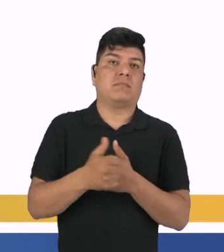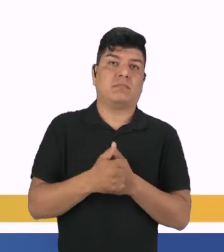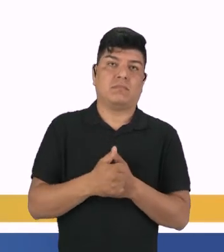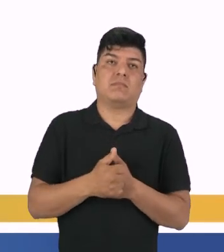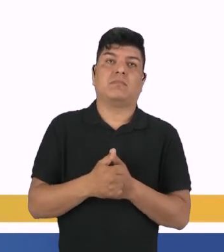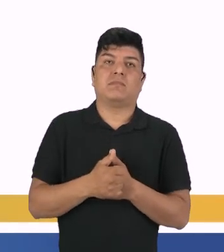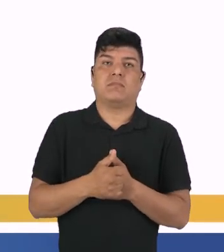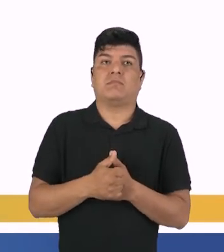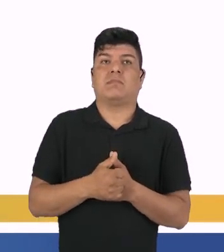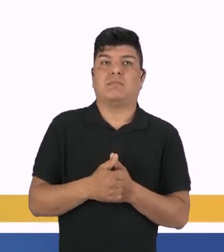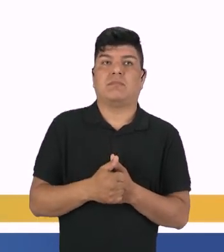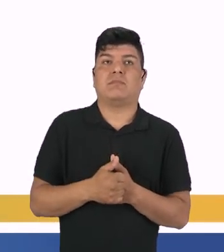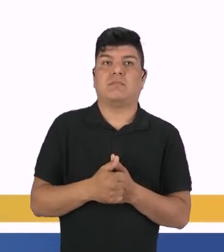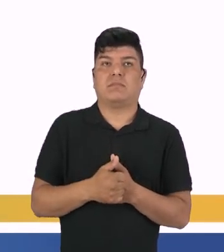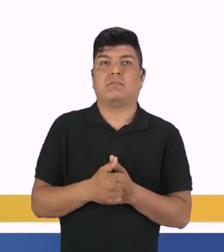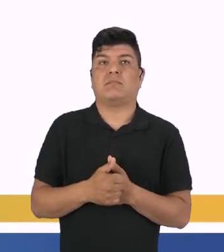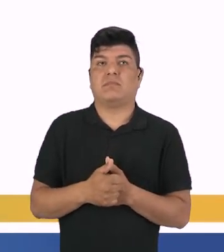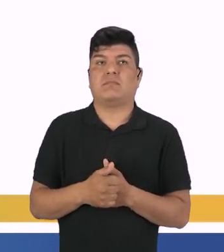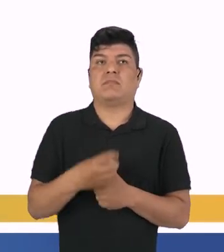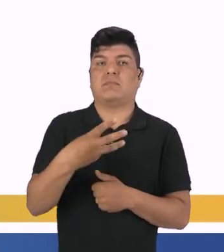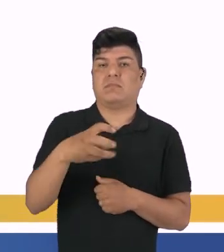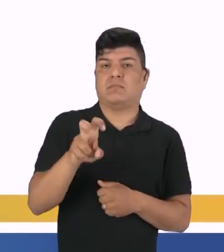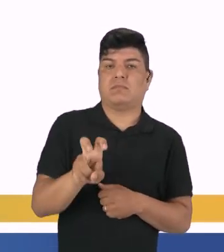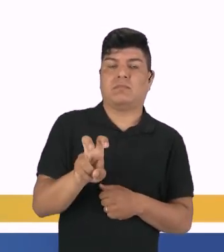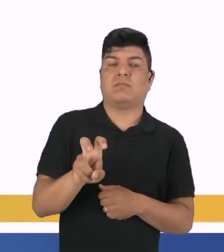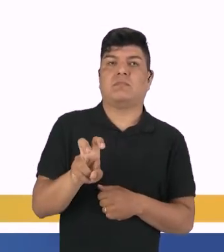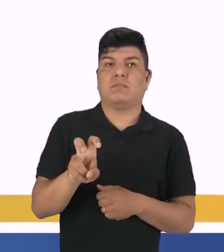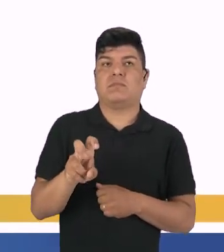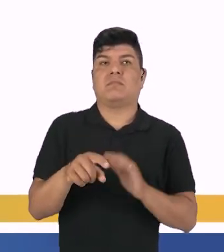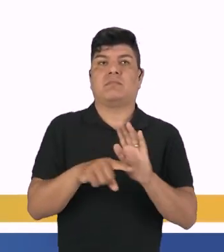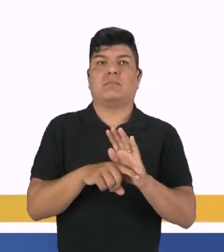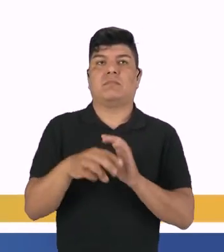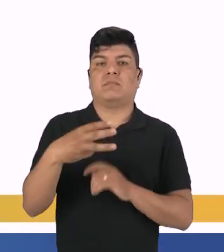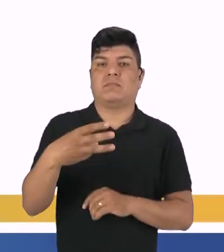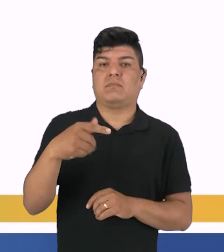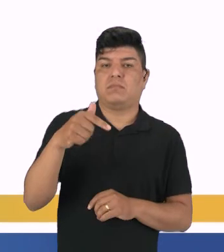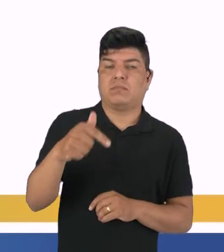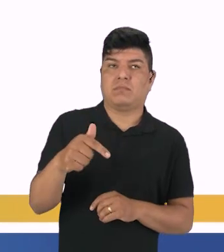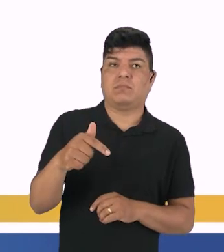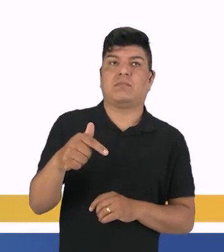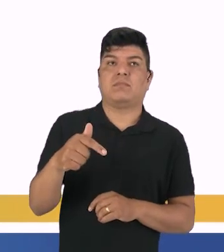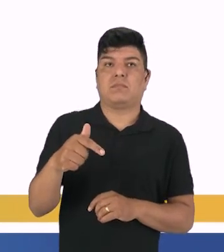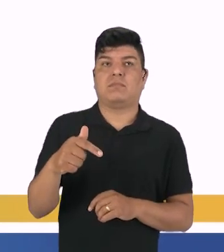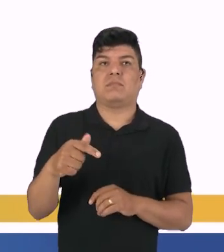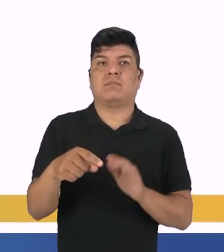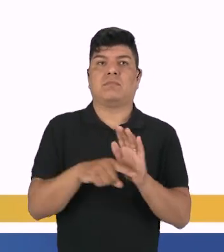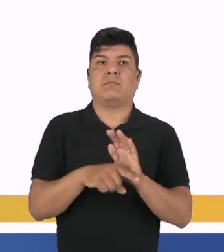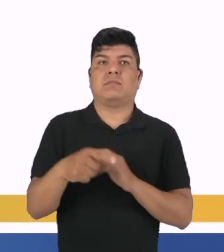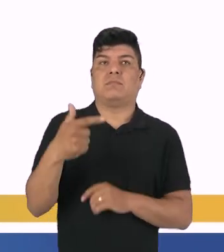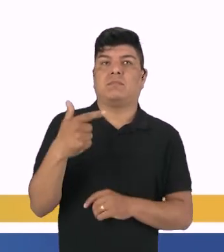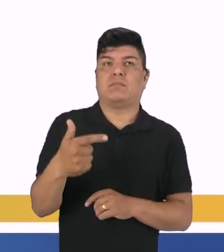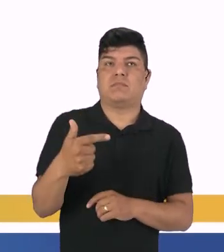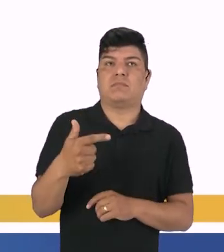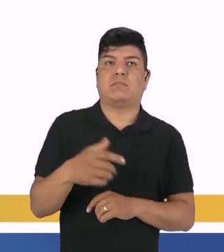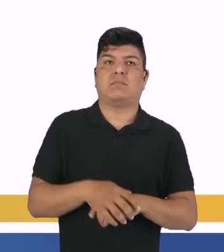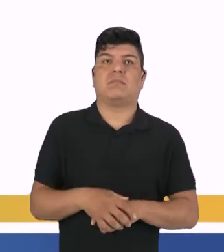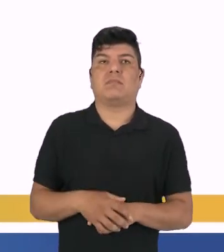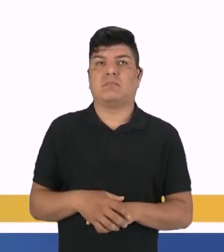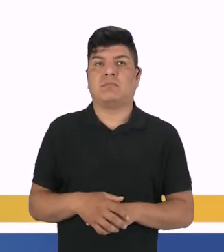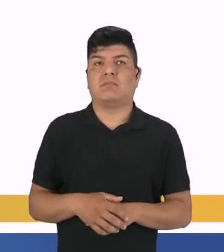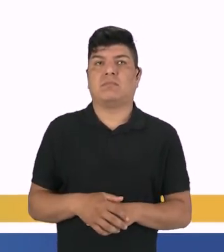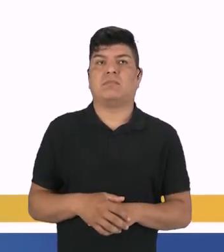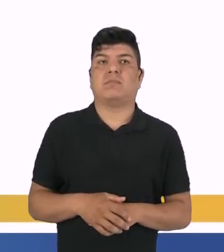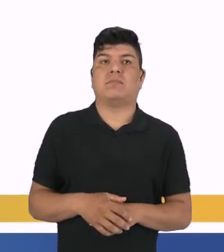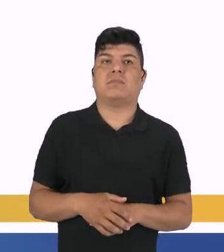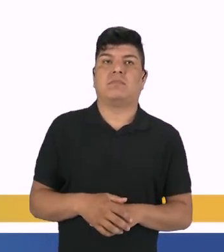próximo. Aí 7 vezes 5, 35 novamente. 37 menos 35, 2.